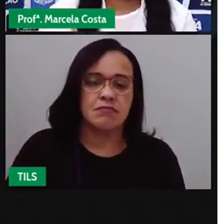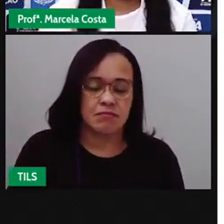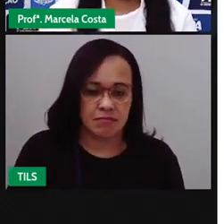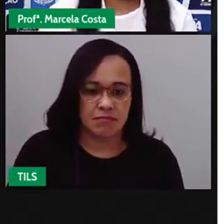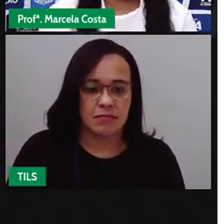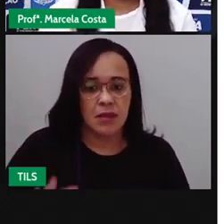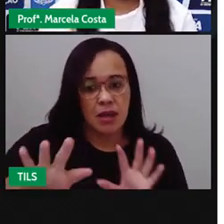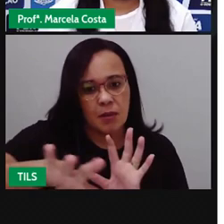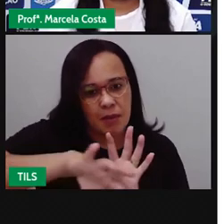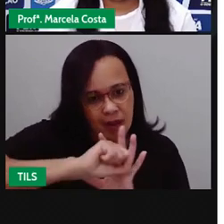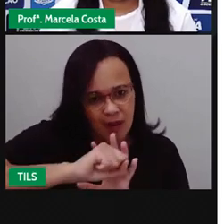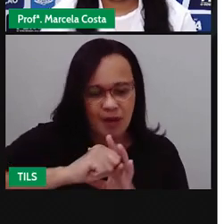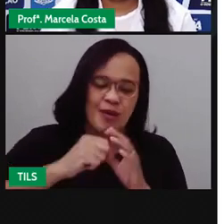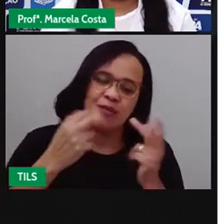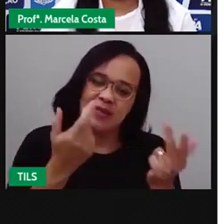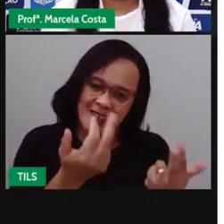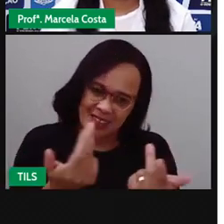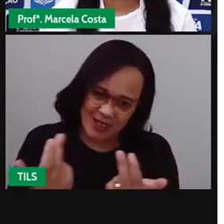tá? Criançada.